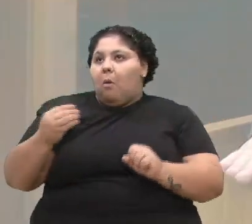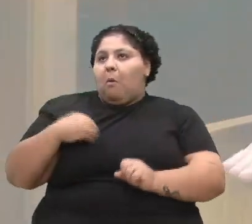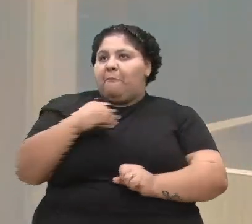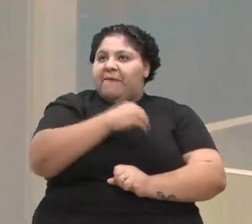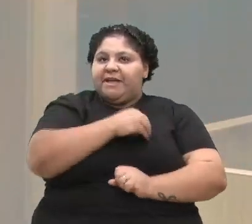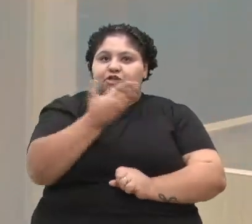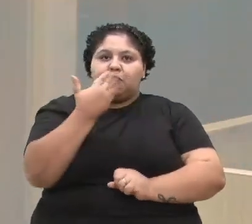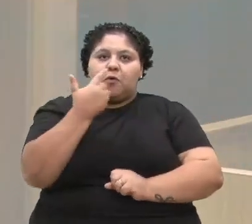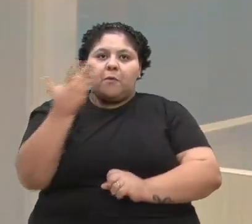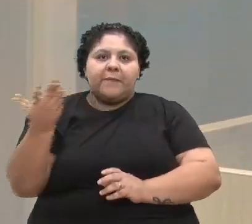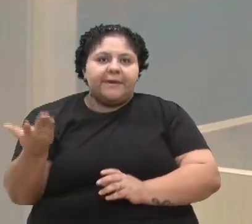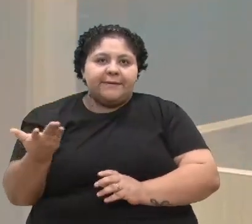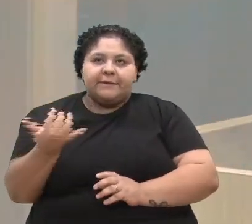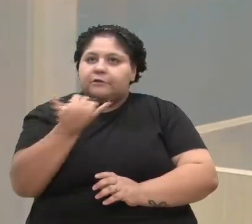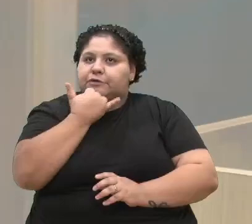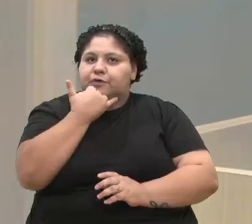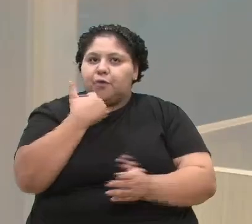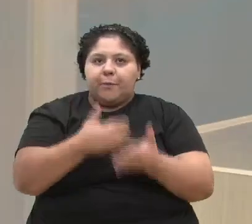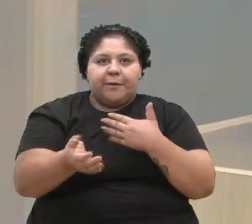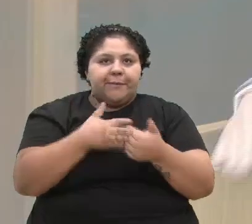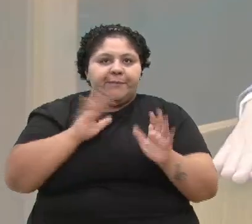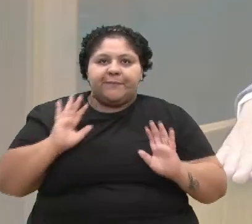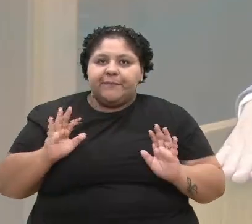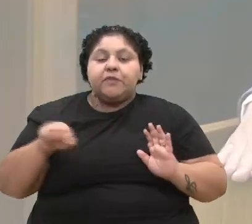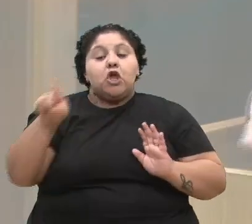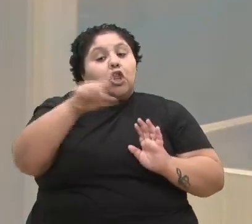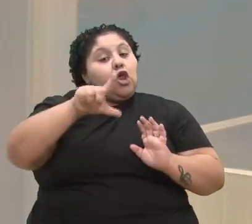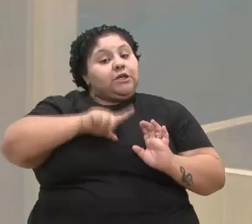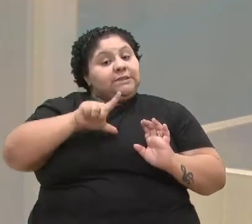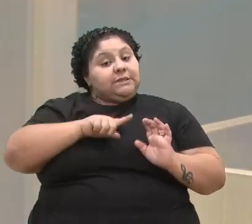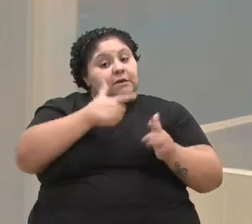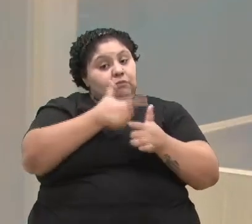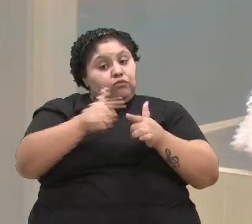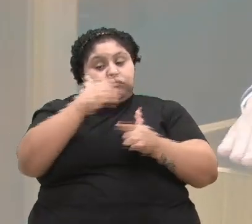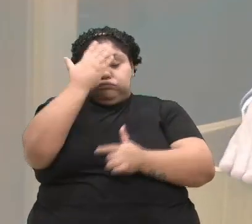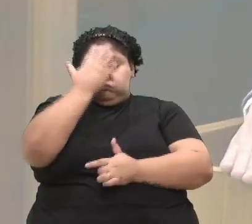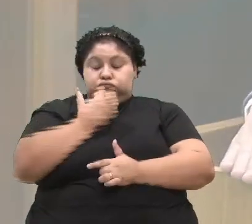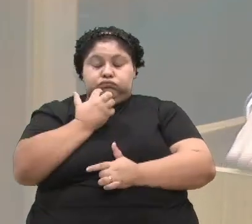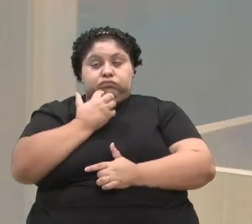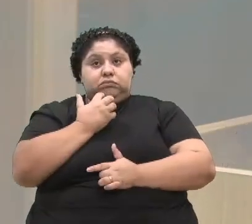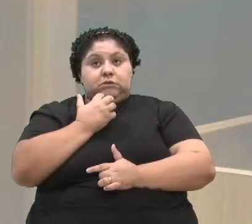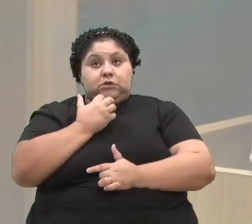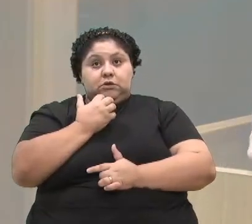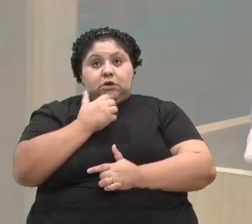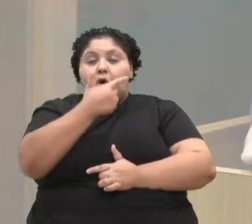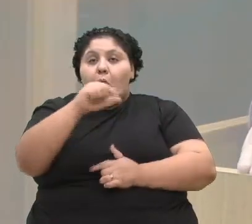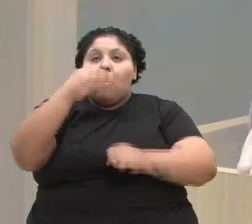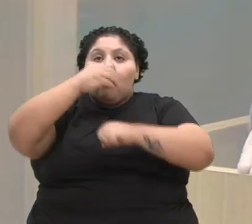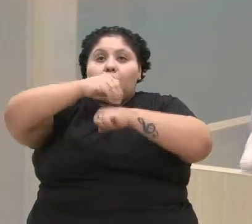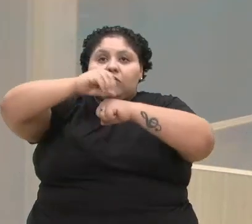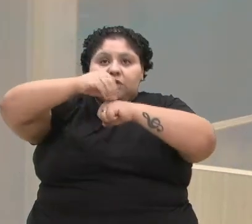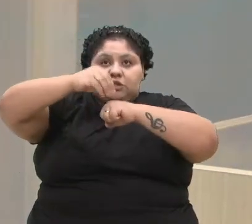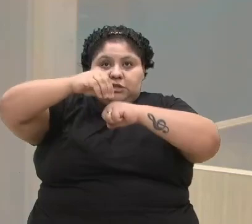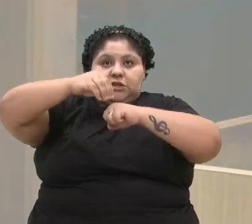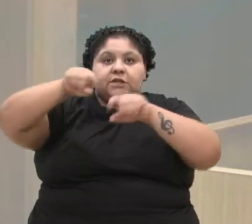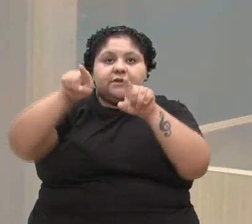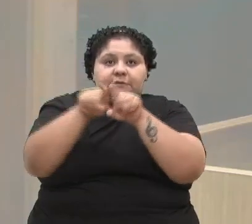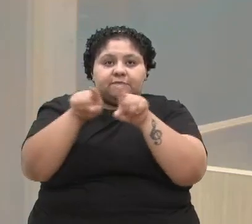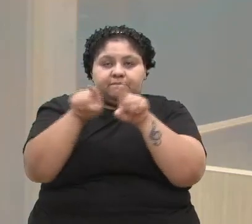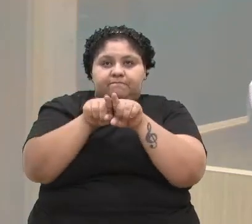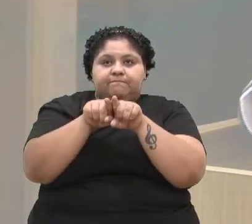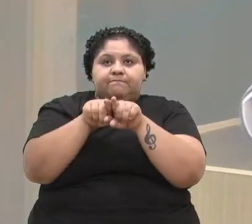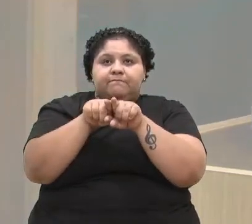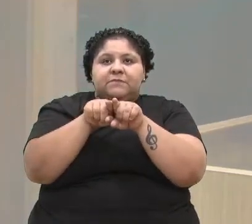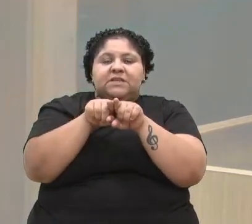jantando, a desculpa que for. Nós estamos com sérios problemas. E outra sugestão que a gente deu também, vereador Bressan, foi o quê? Que